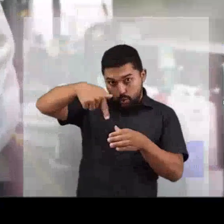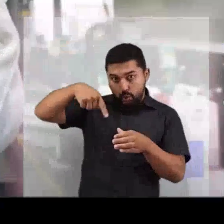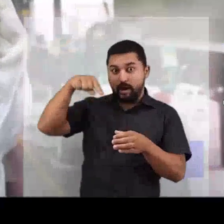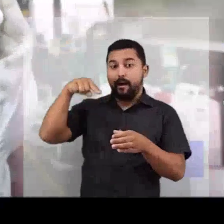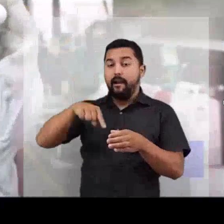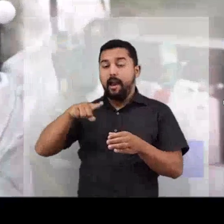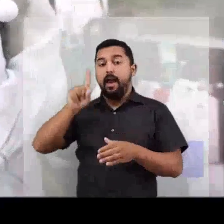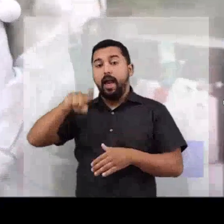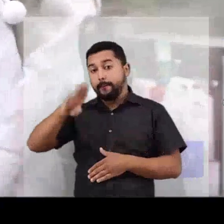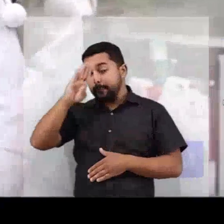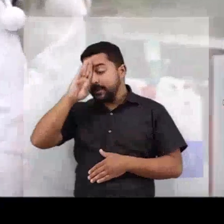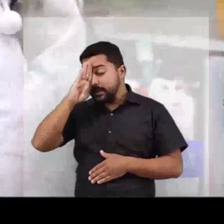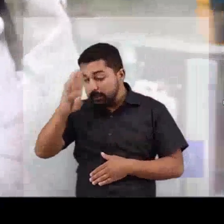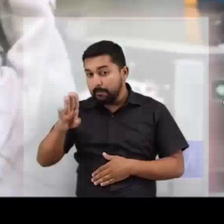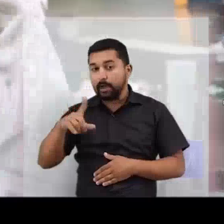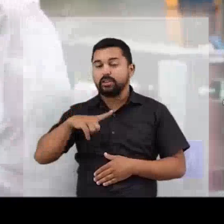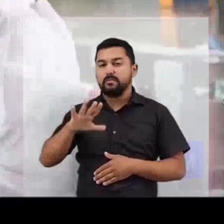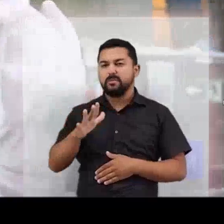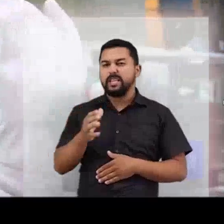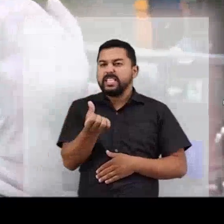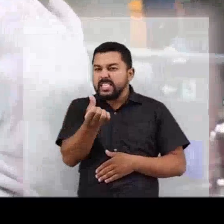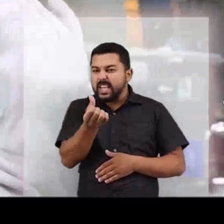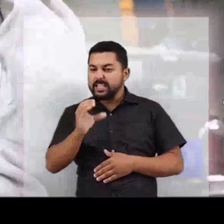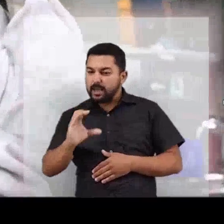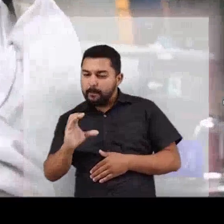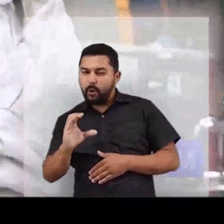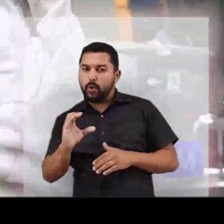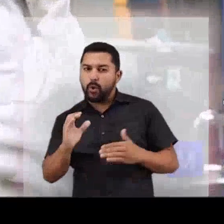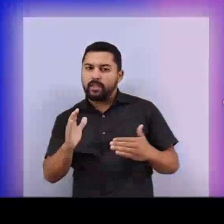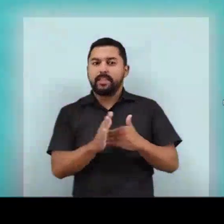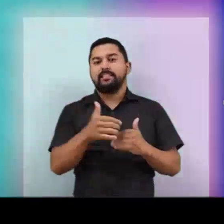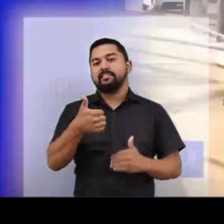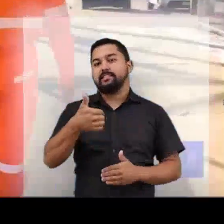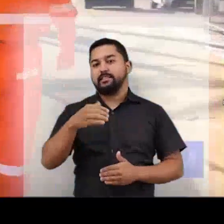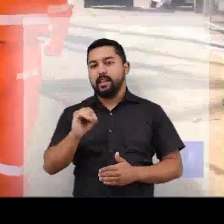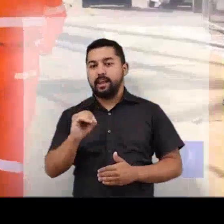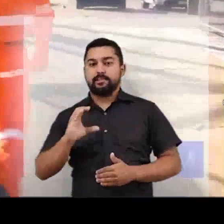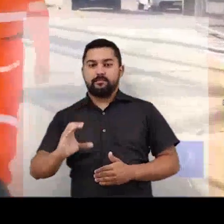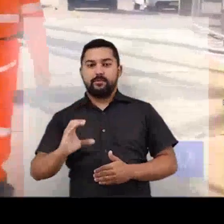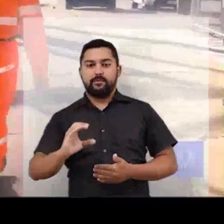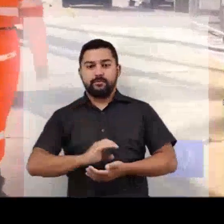é composta principalmente por moléculas que têm entre 6 e 12 átomos de carbono.